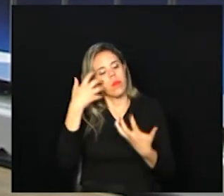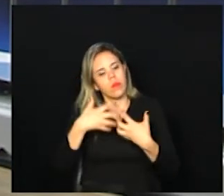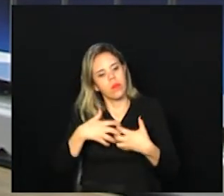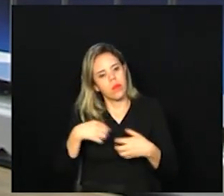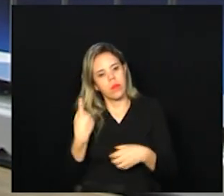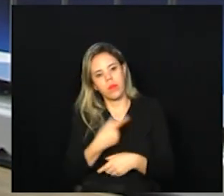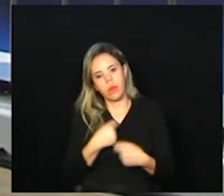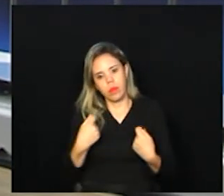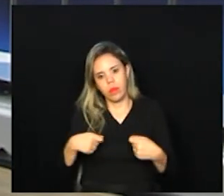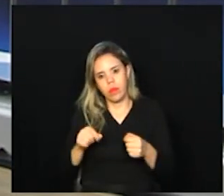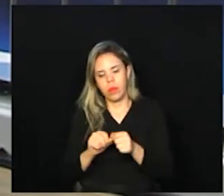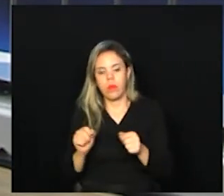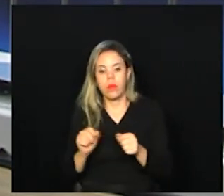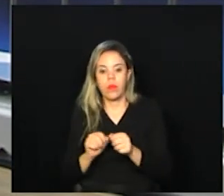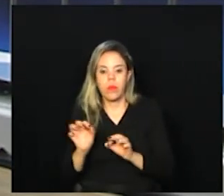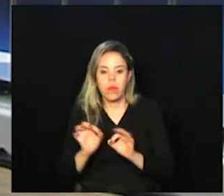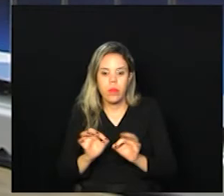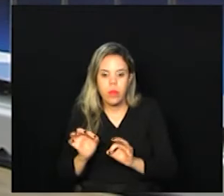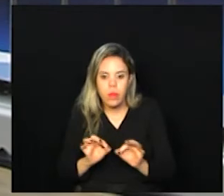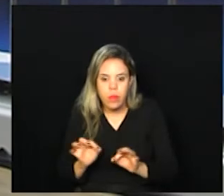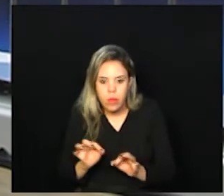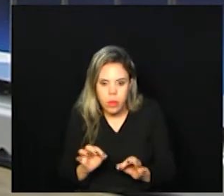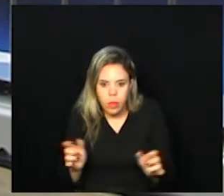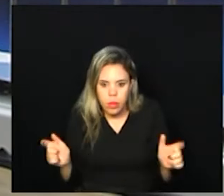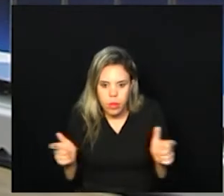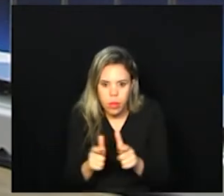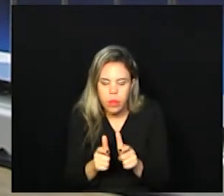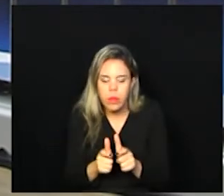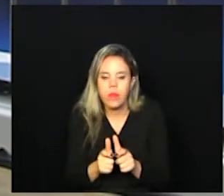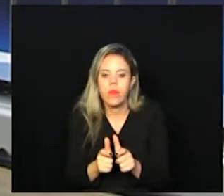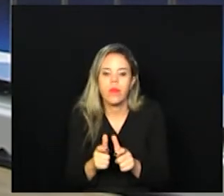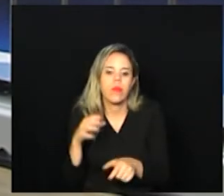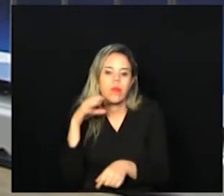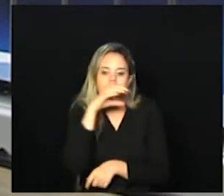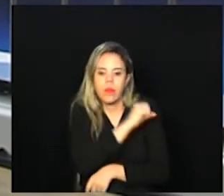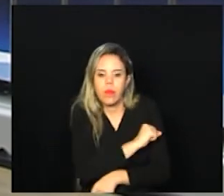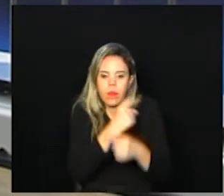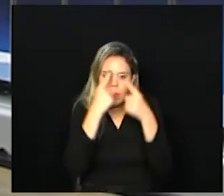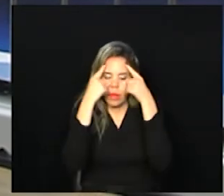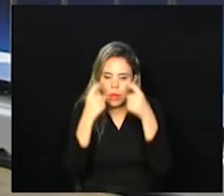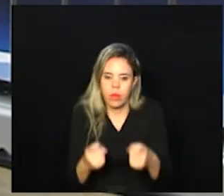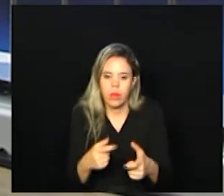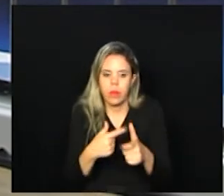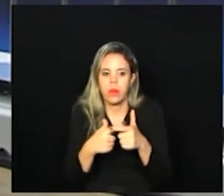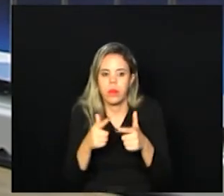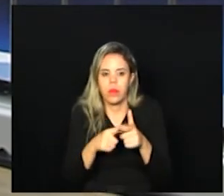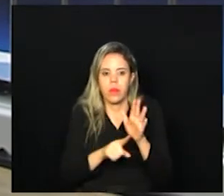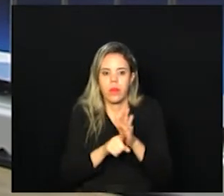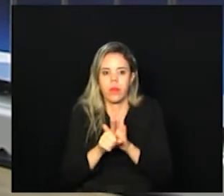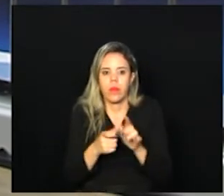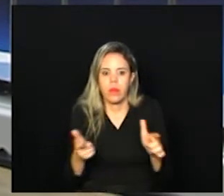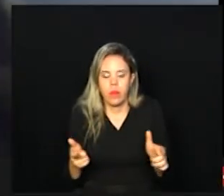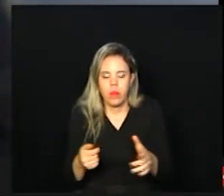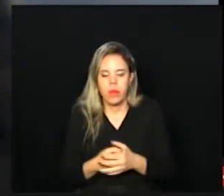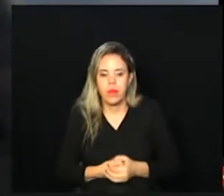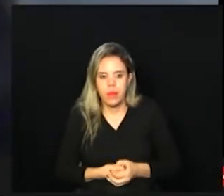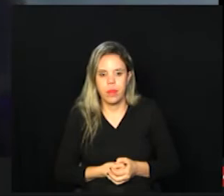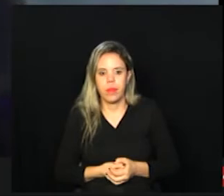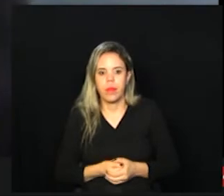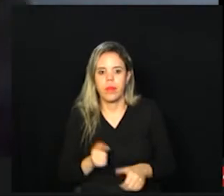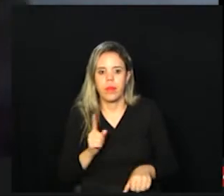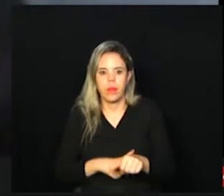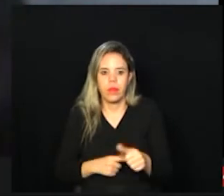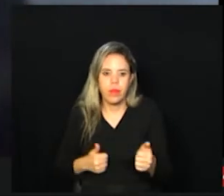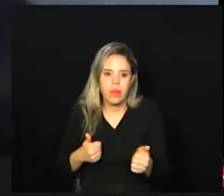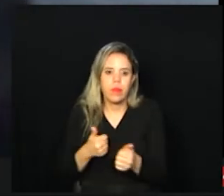nós precisamos fazer para a gente diminuir o quanto antes estas estatísticas? A curto